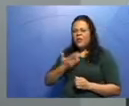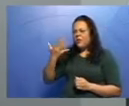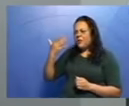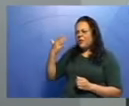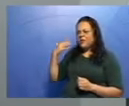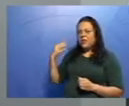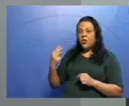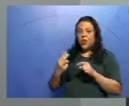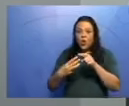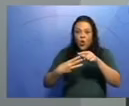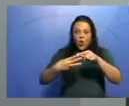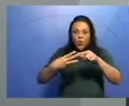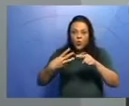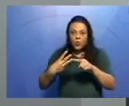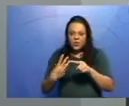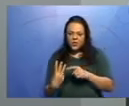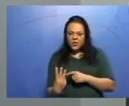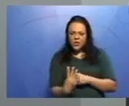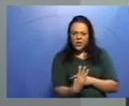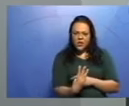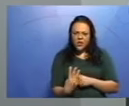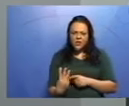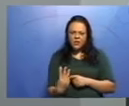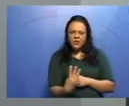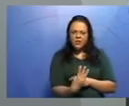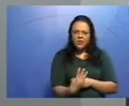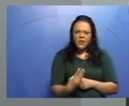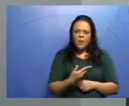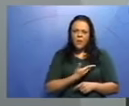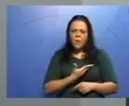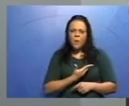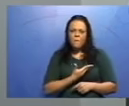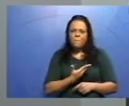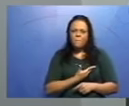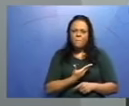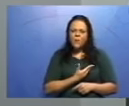3. Eles se encontram,